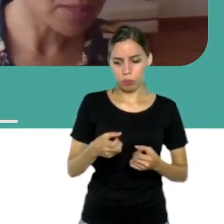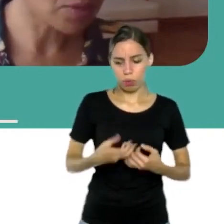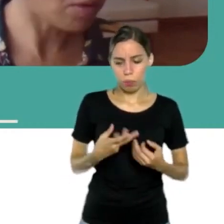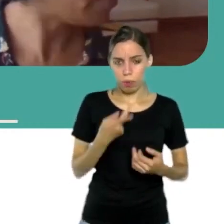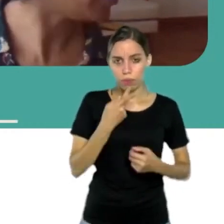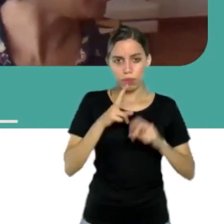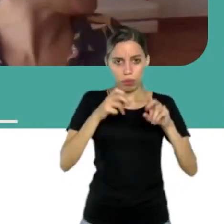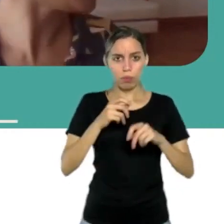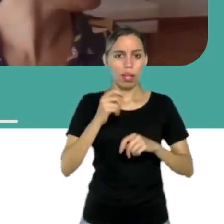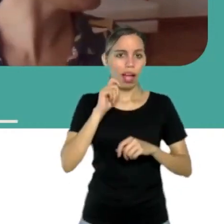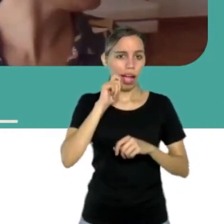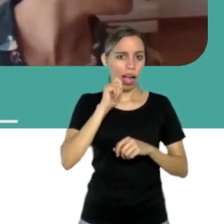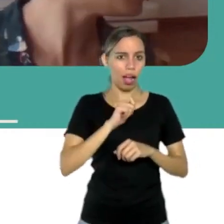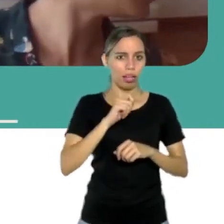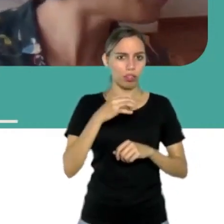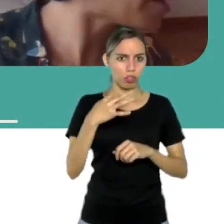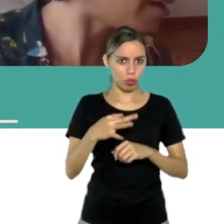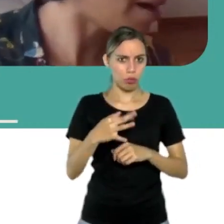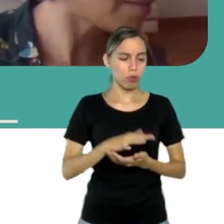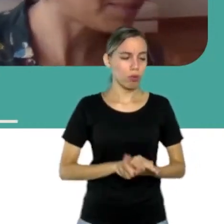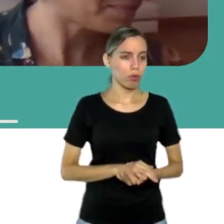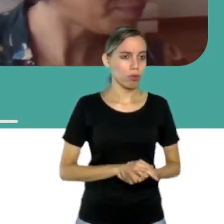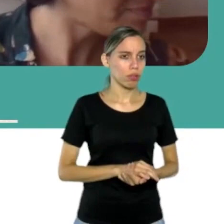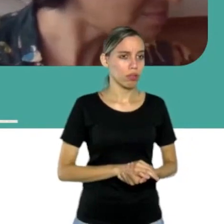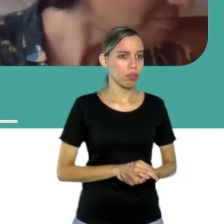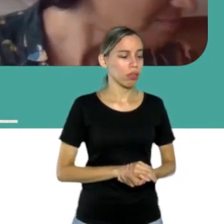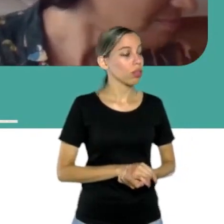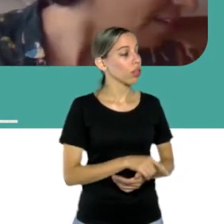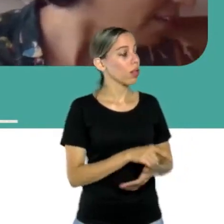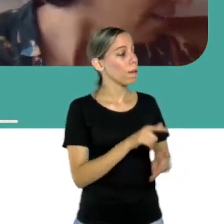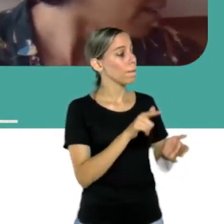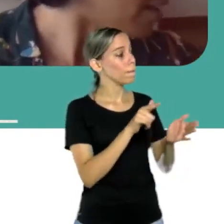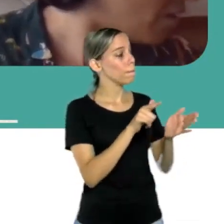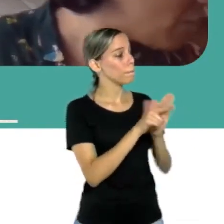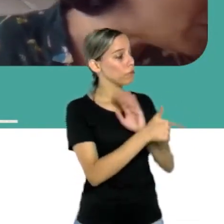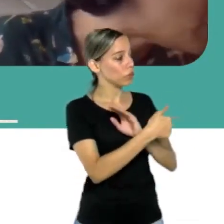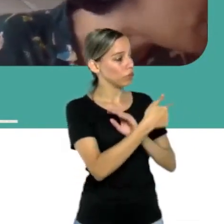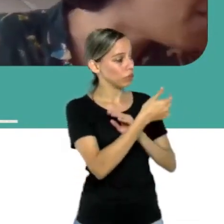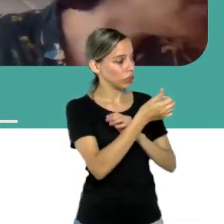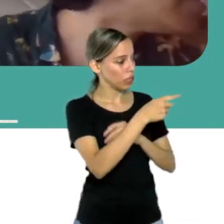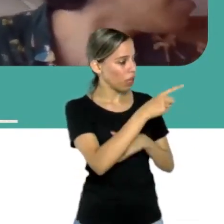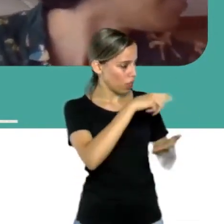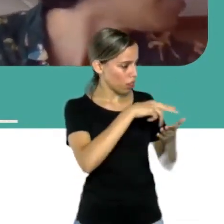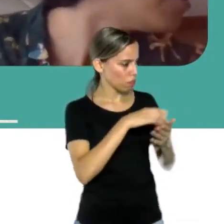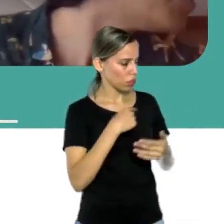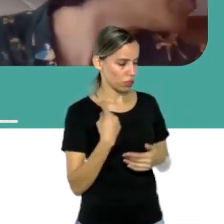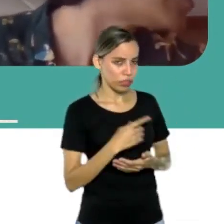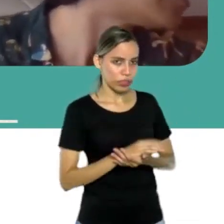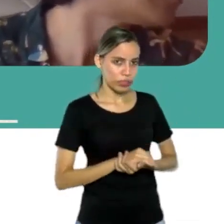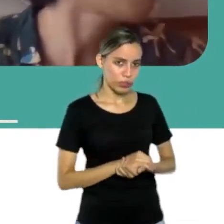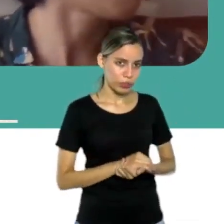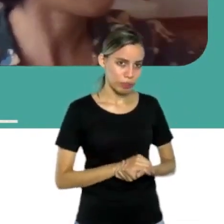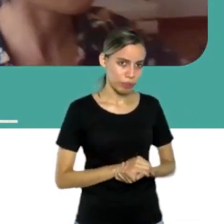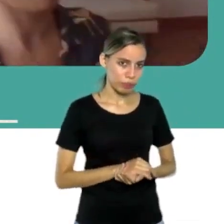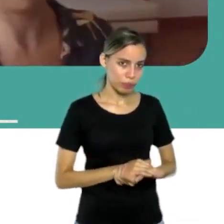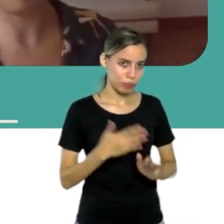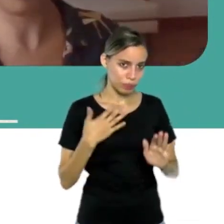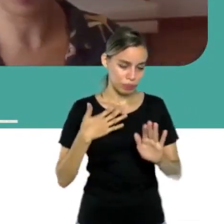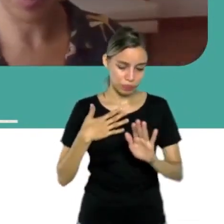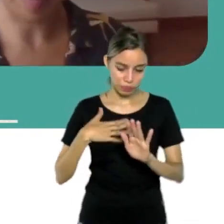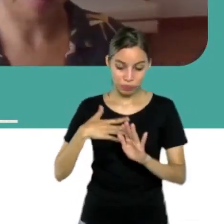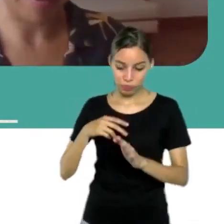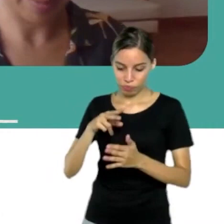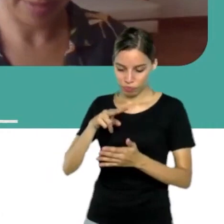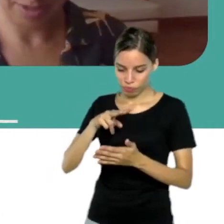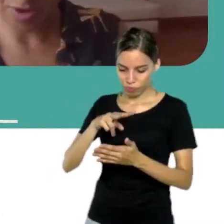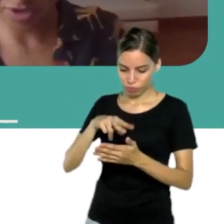ele aqui, porque ele misturou um pouquinho, peraí. Página 26. Eu fiz uma baguncinha aqui